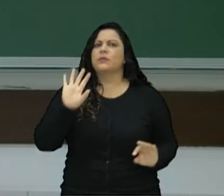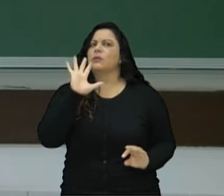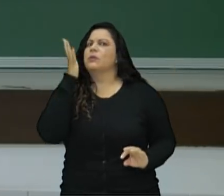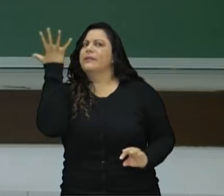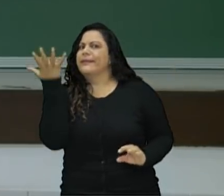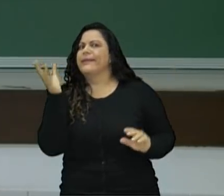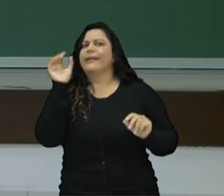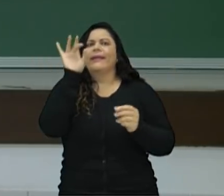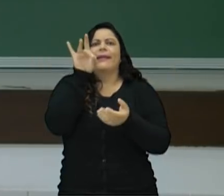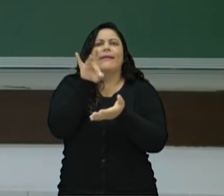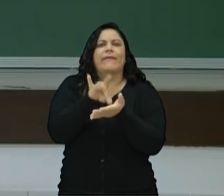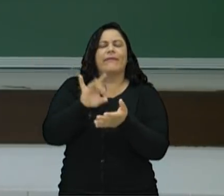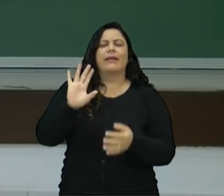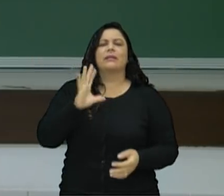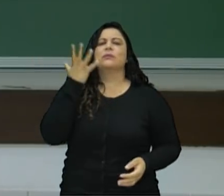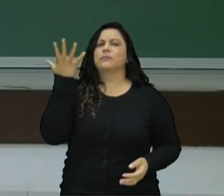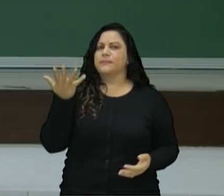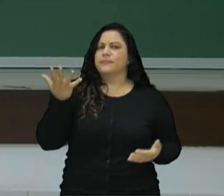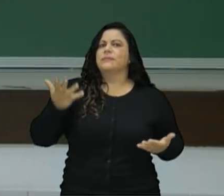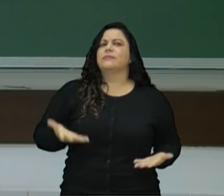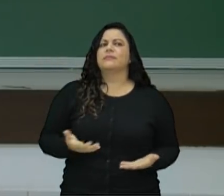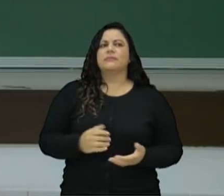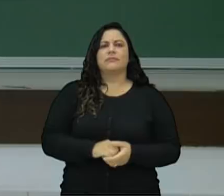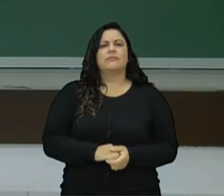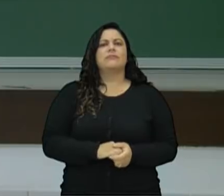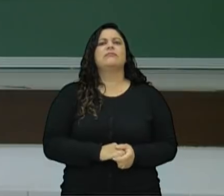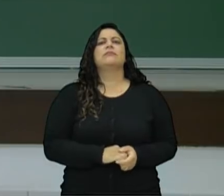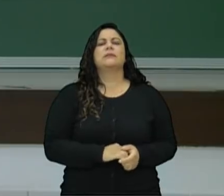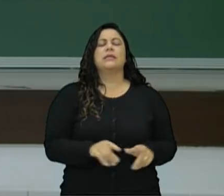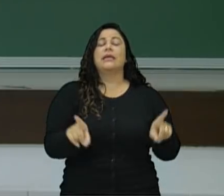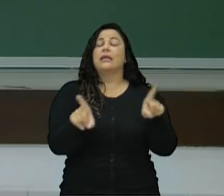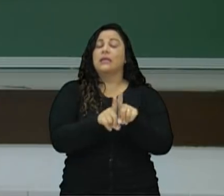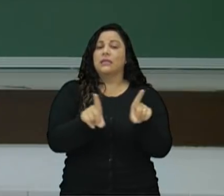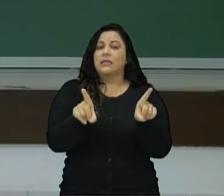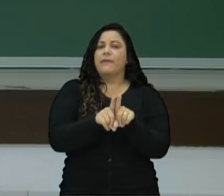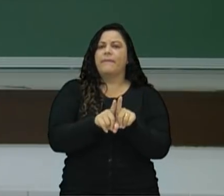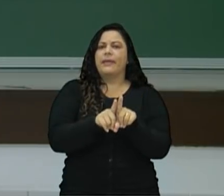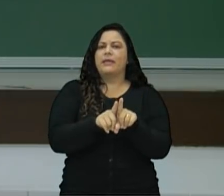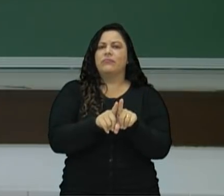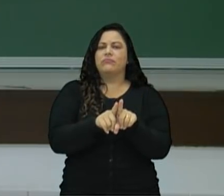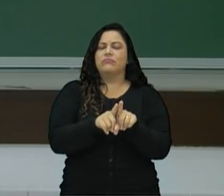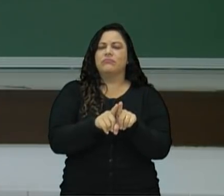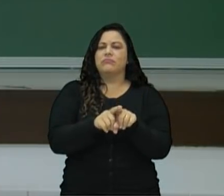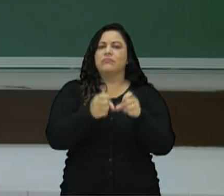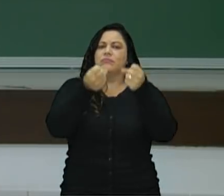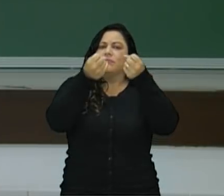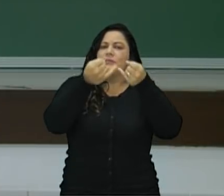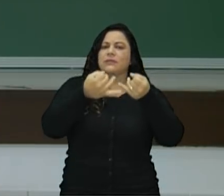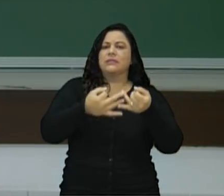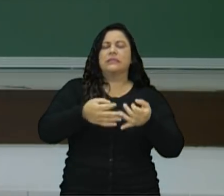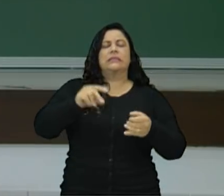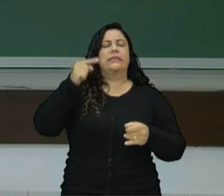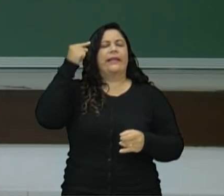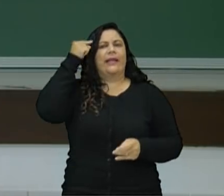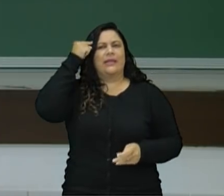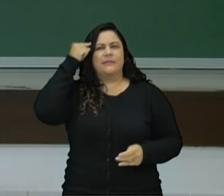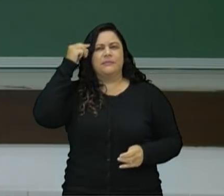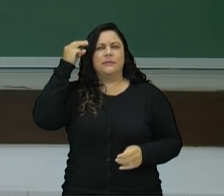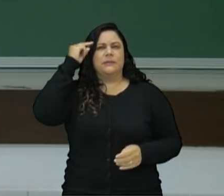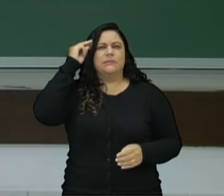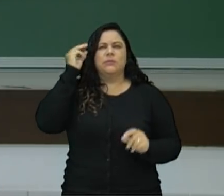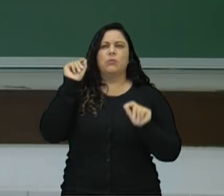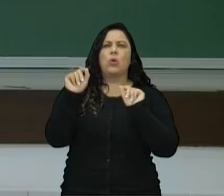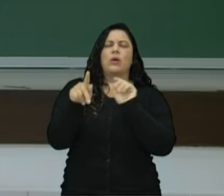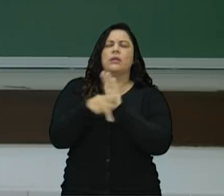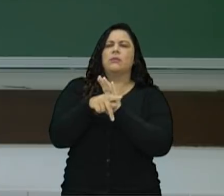fato aconteceram, né, e também há ali relatos da memória pessoal do narrador. Certo? Então